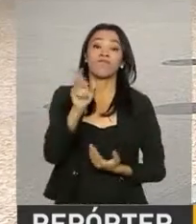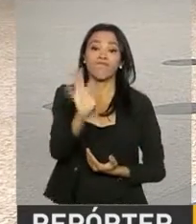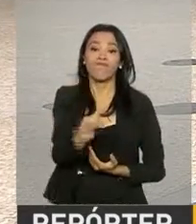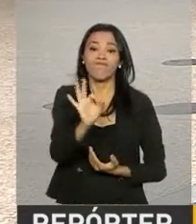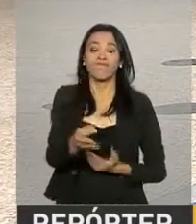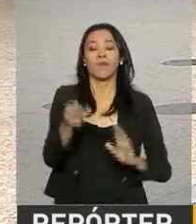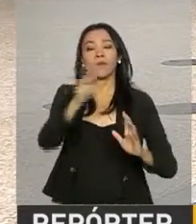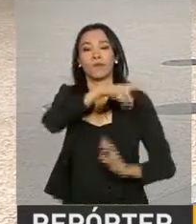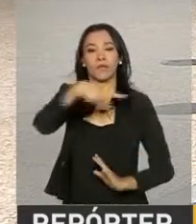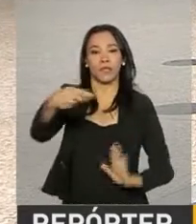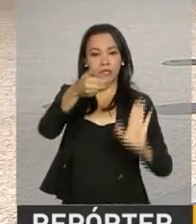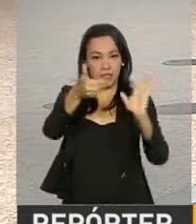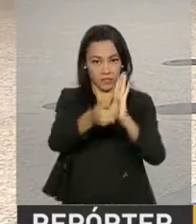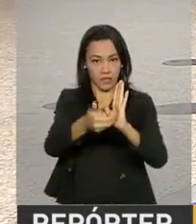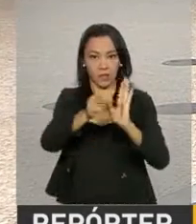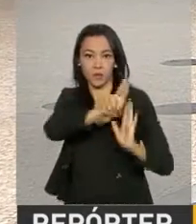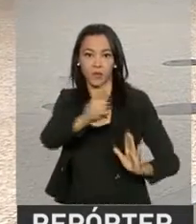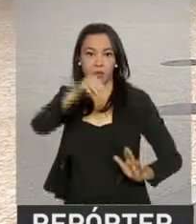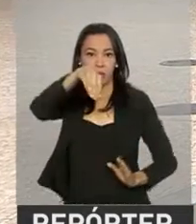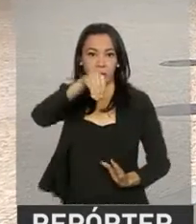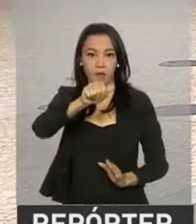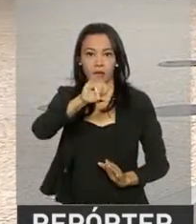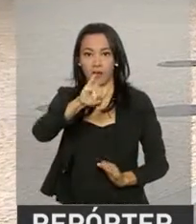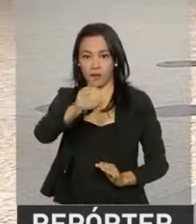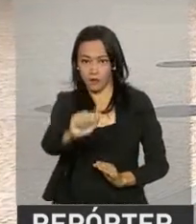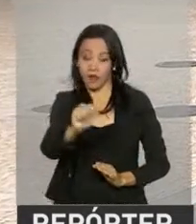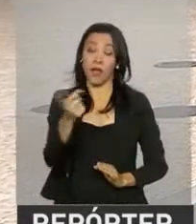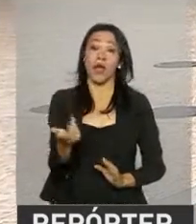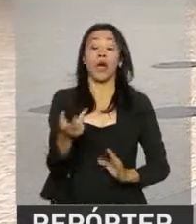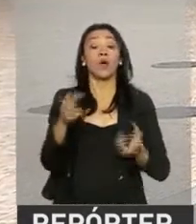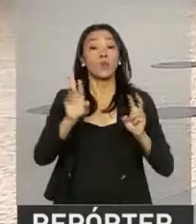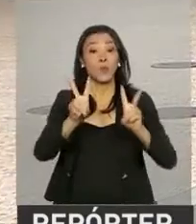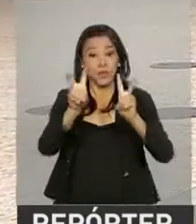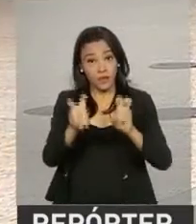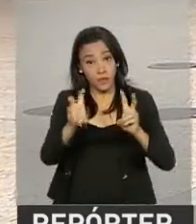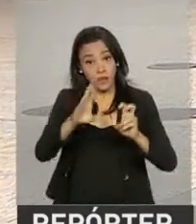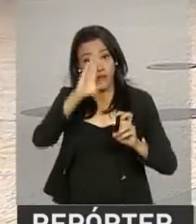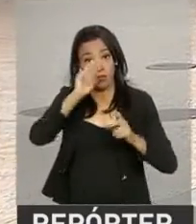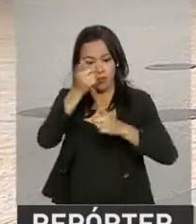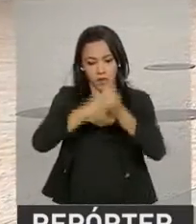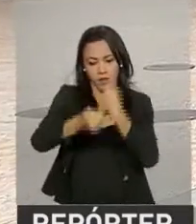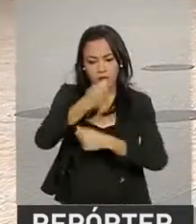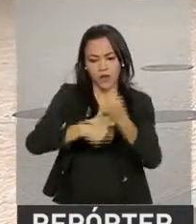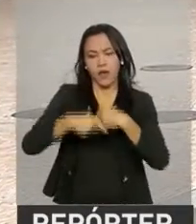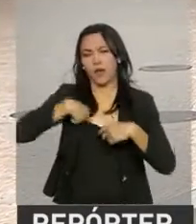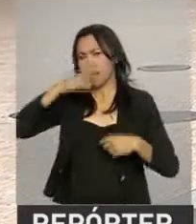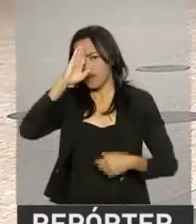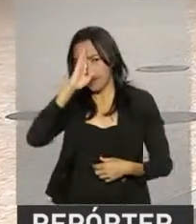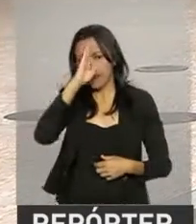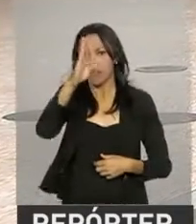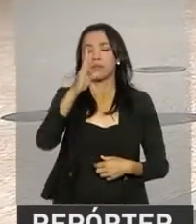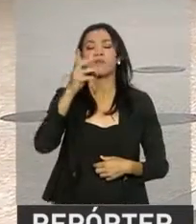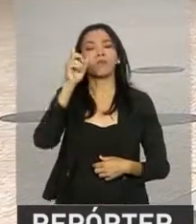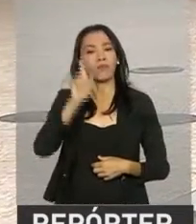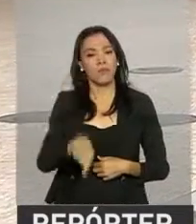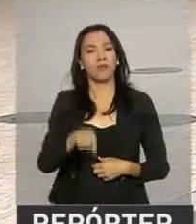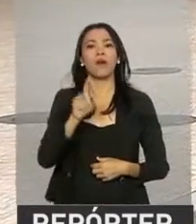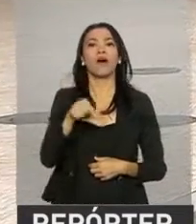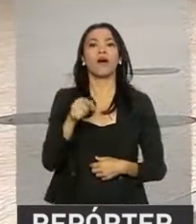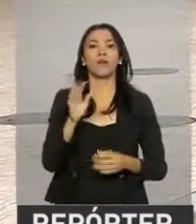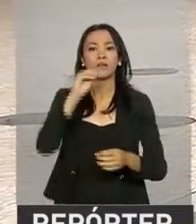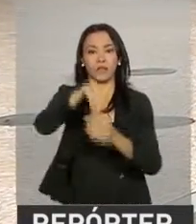presidente da Câmara dos Deputados Deputado Rodrigo Maia disse que a pauta Econômica é fundamental para o país e uma prioridade